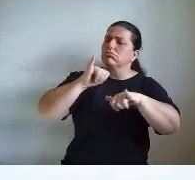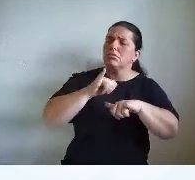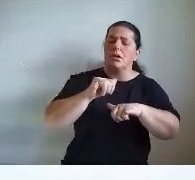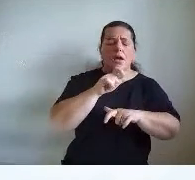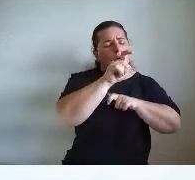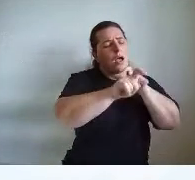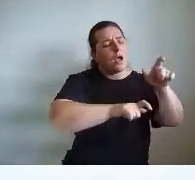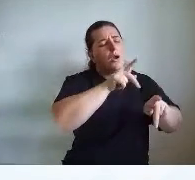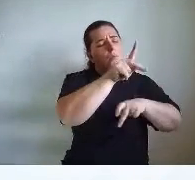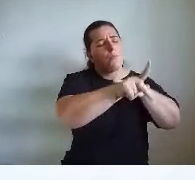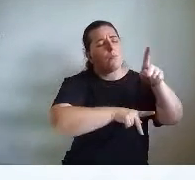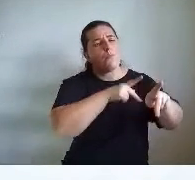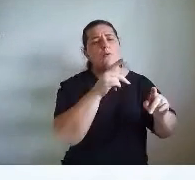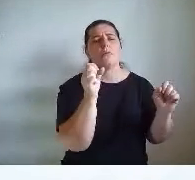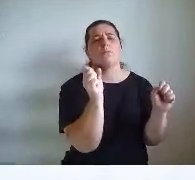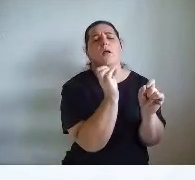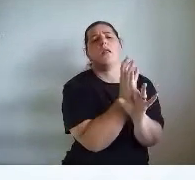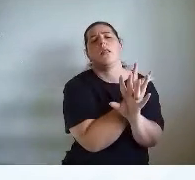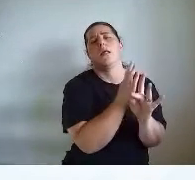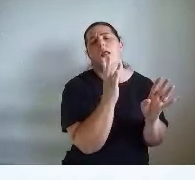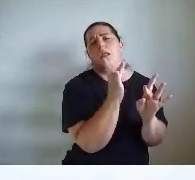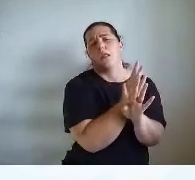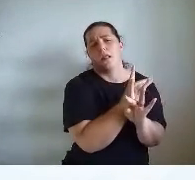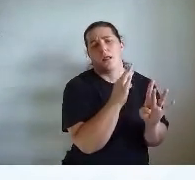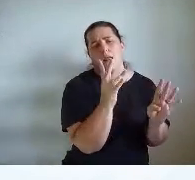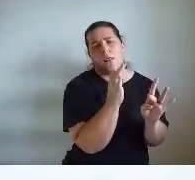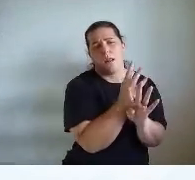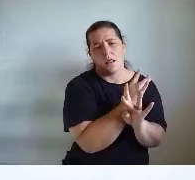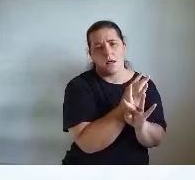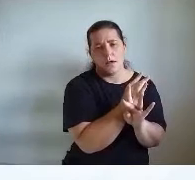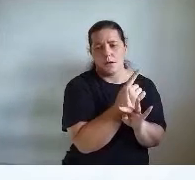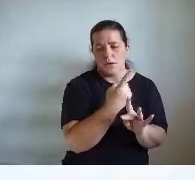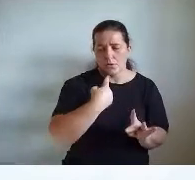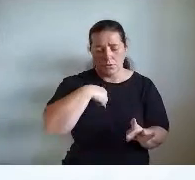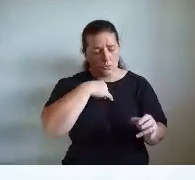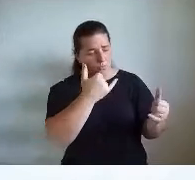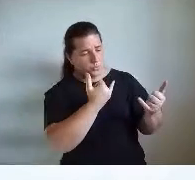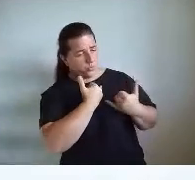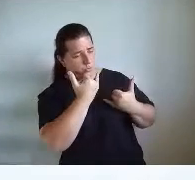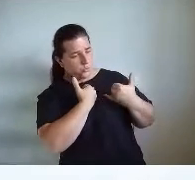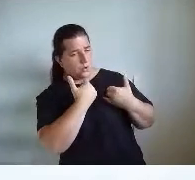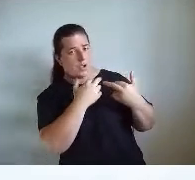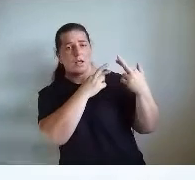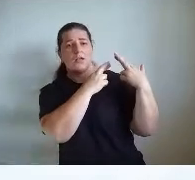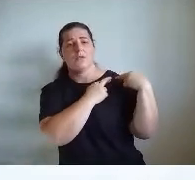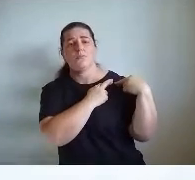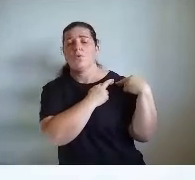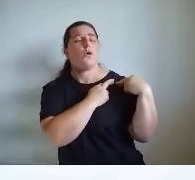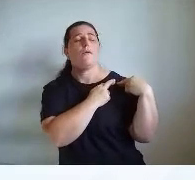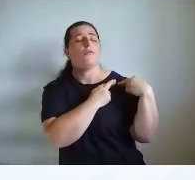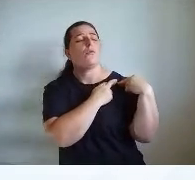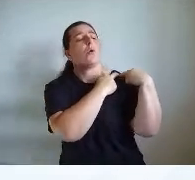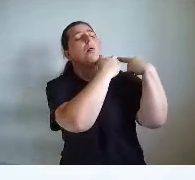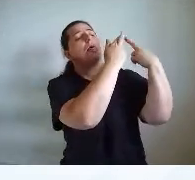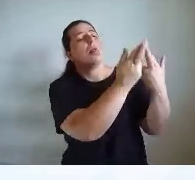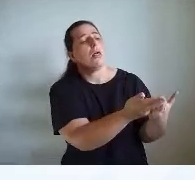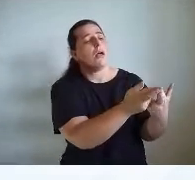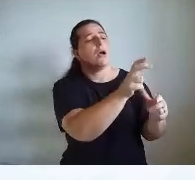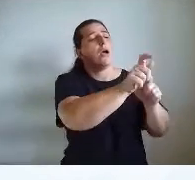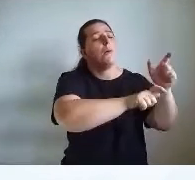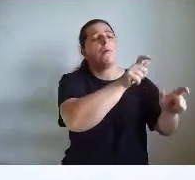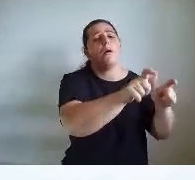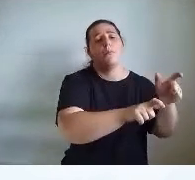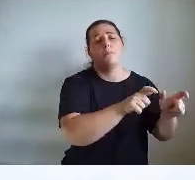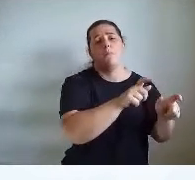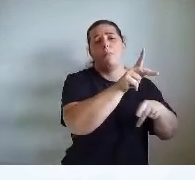ficava circulando, aglomerando. Então, todo o tempo que a gente ouve informação, a responsabilidade ela é passada para a população que não